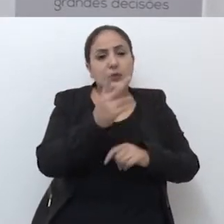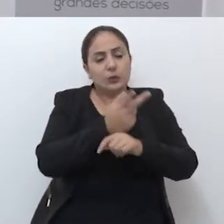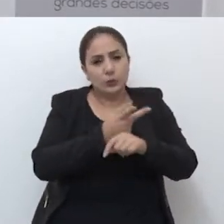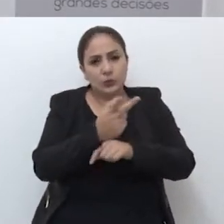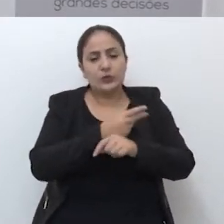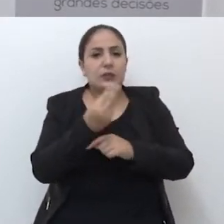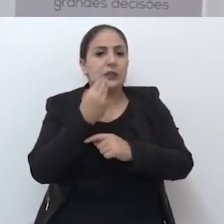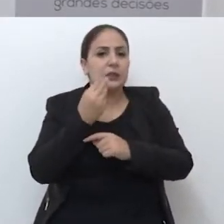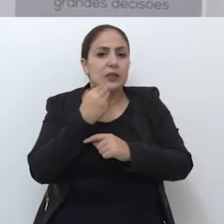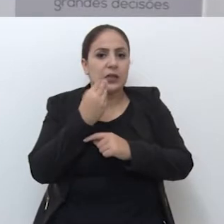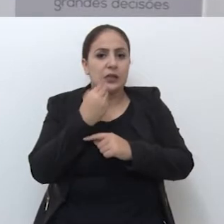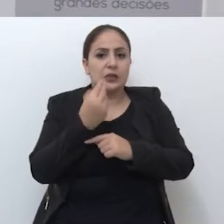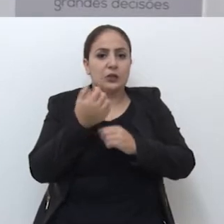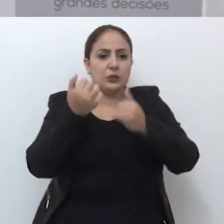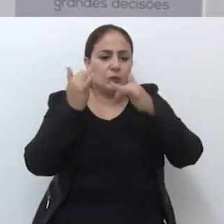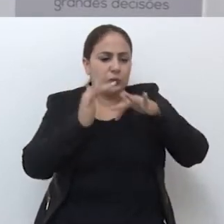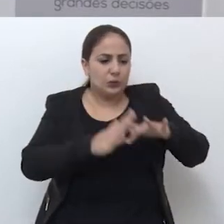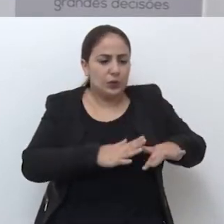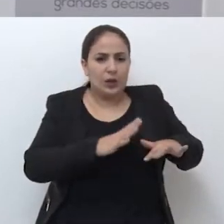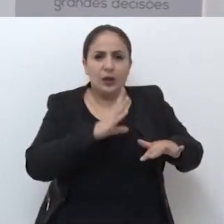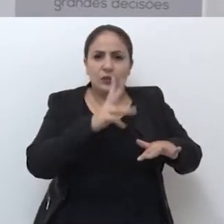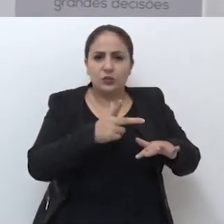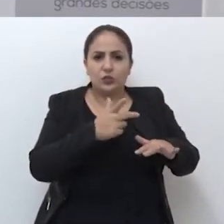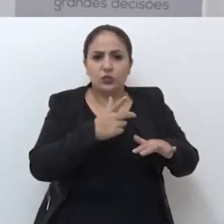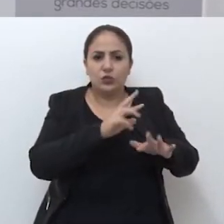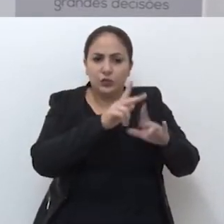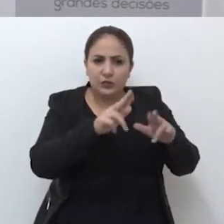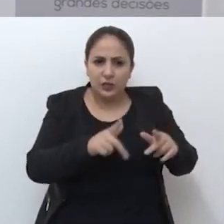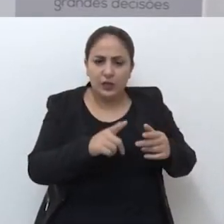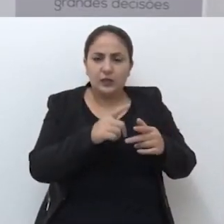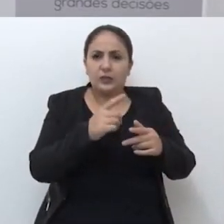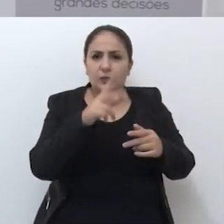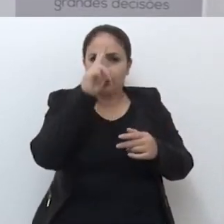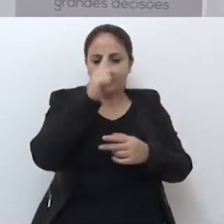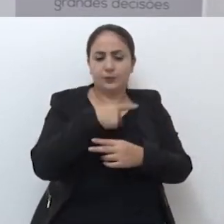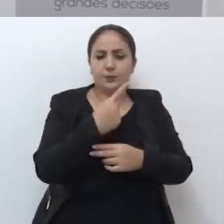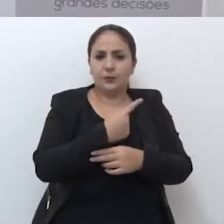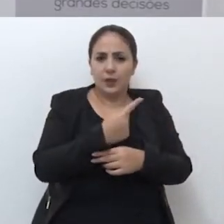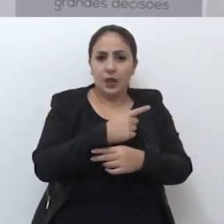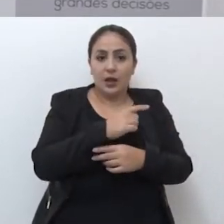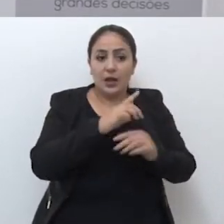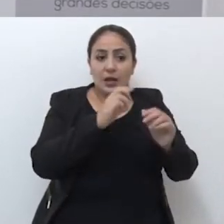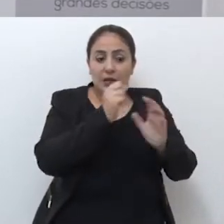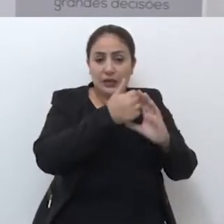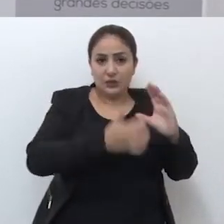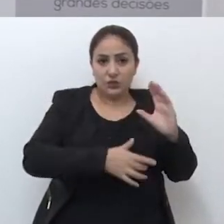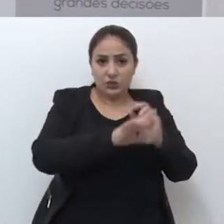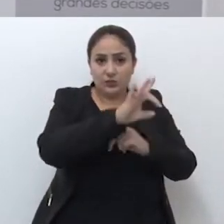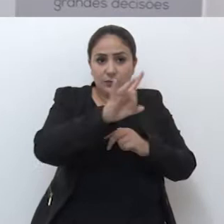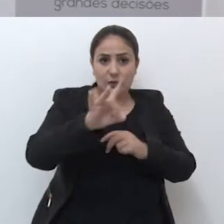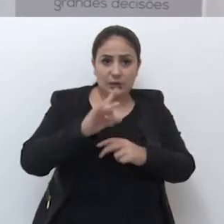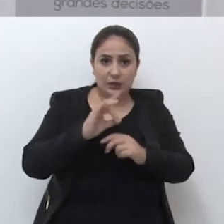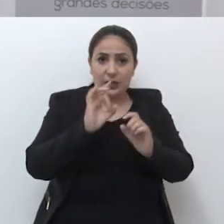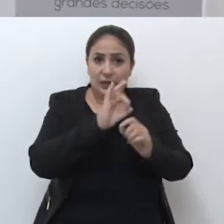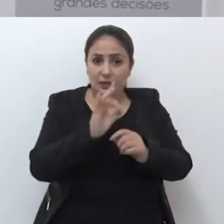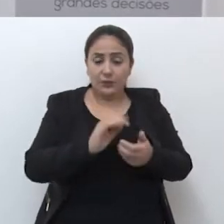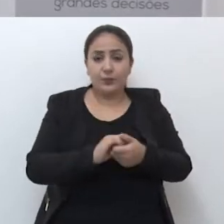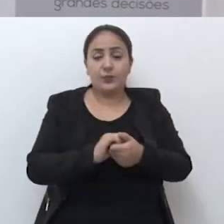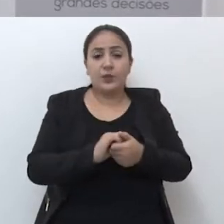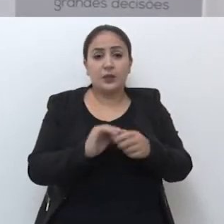que busca, é claro, destruir a riqueza da diversidade, das individualidades, das características peculiares de cada um dos indivíduos